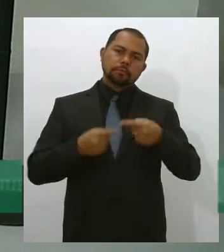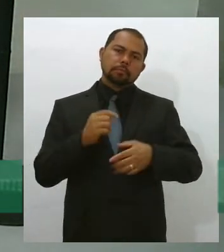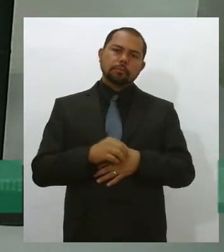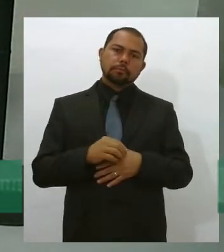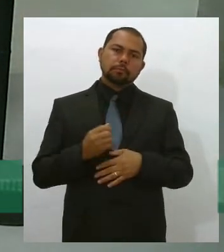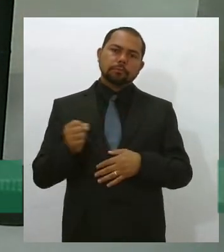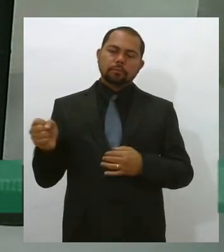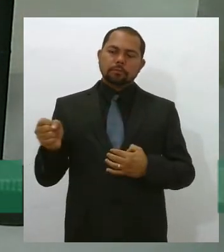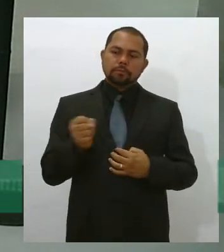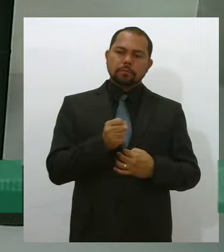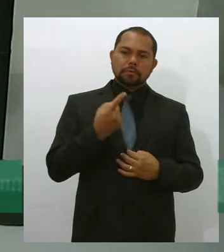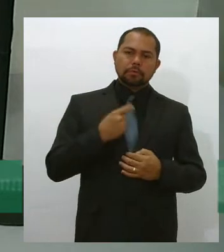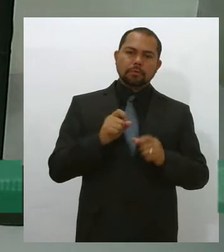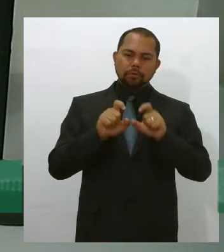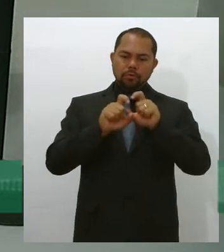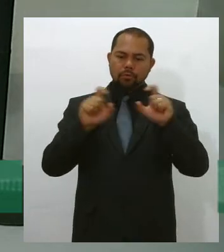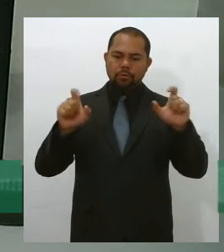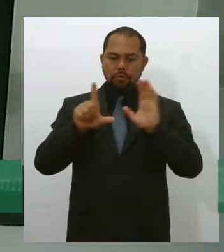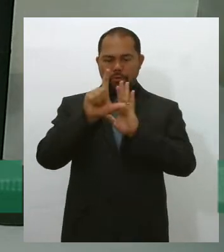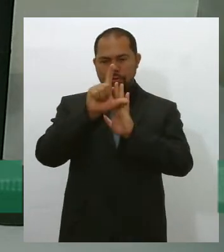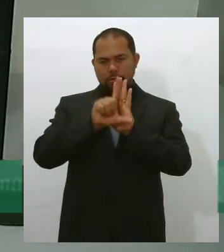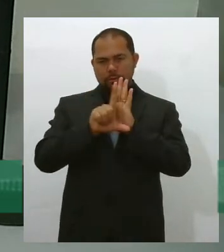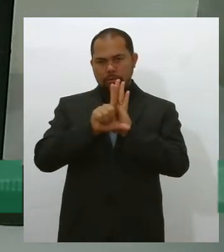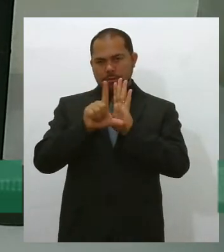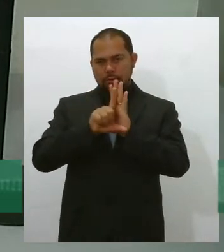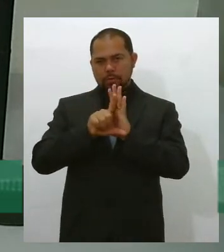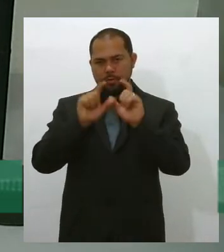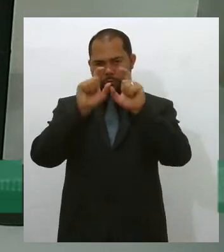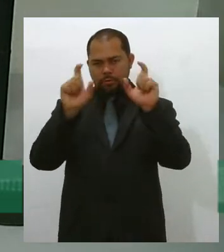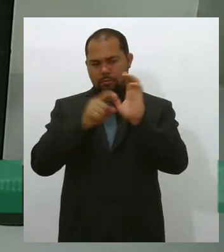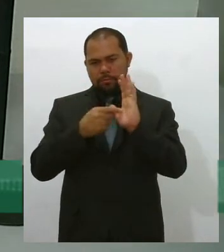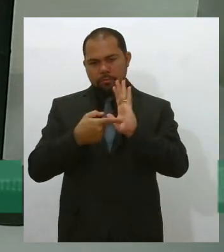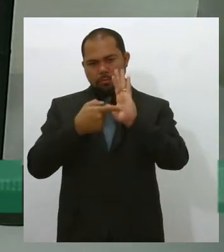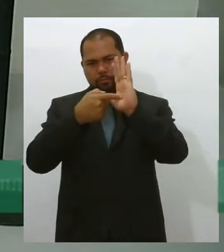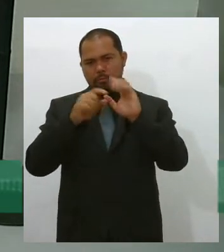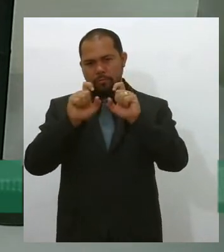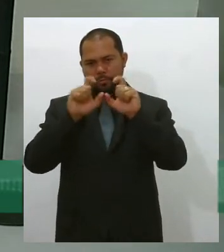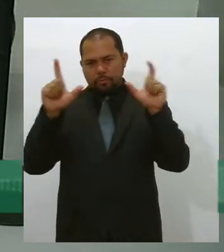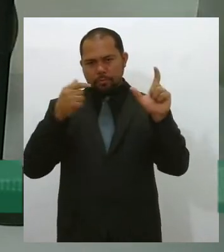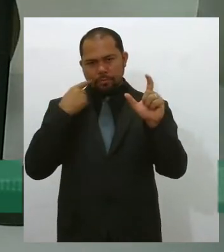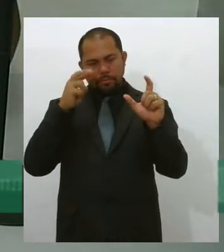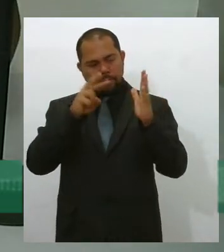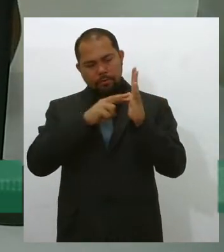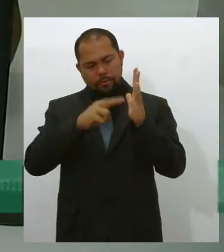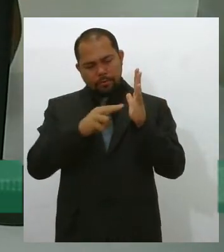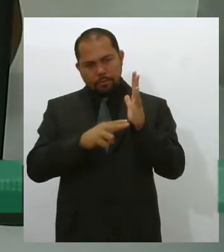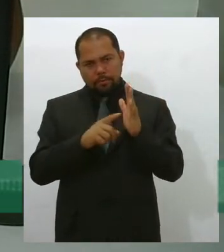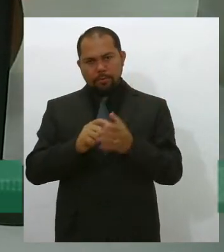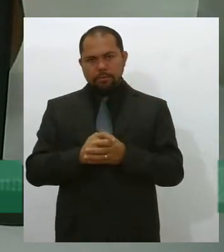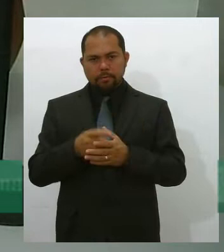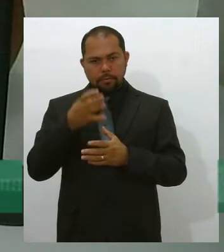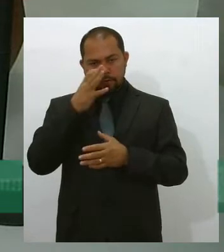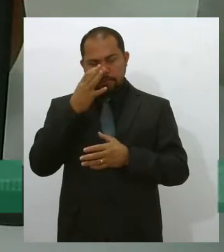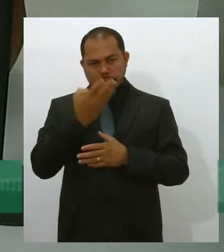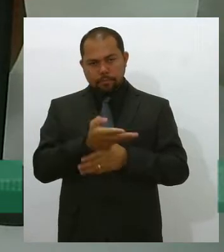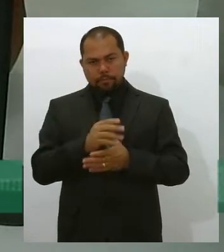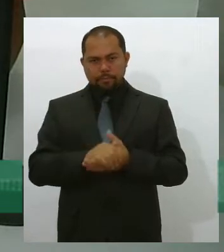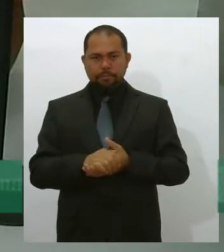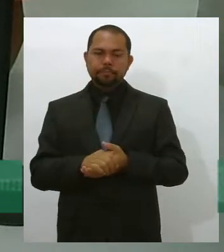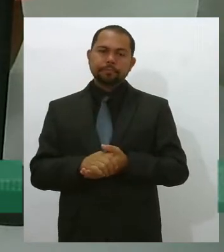aqui um trecho da Lei vou pedir para produção coloca aqui Oi gente letra os nossos telespectadores né e internautas